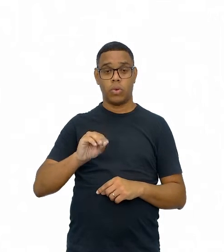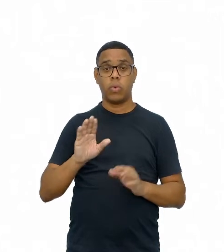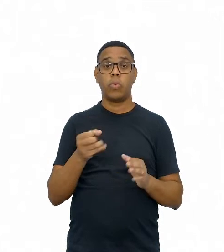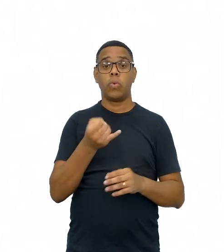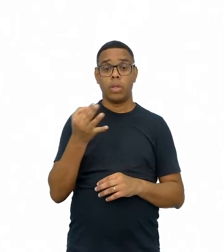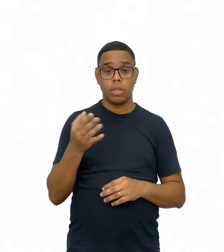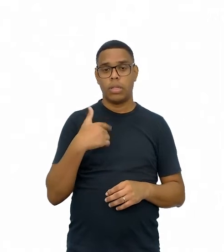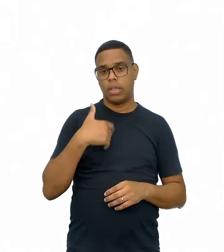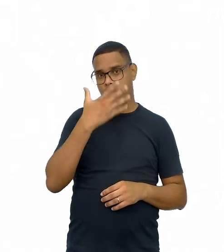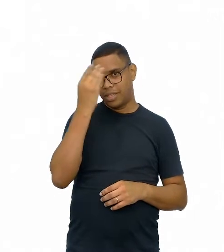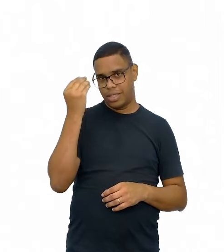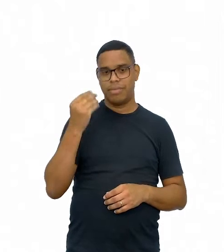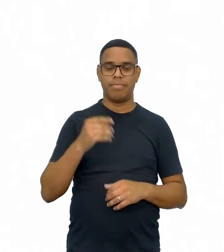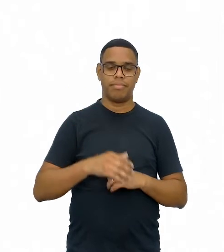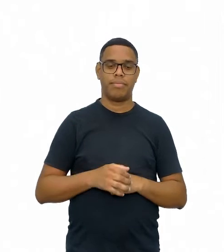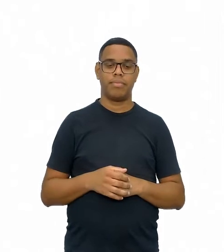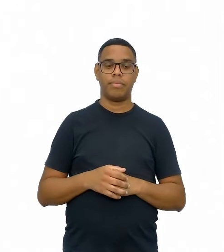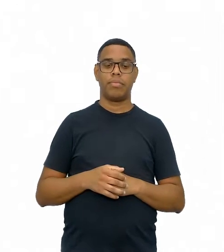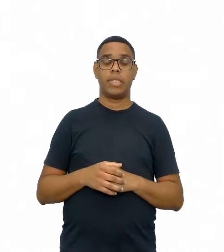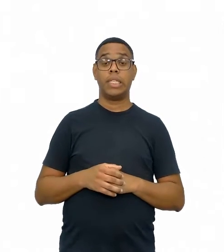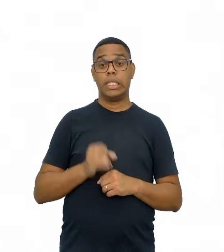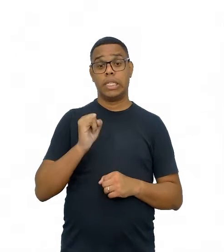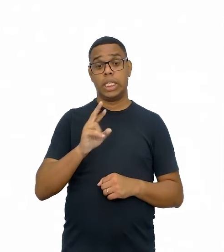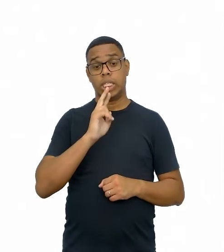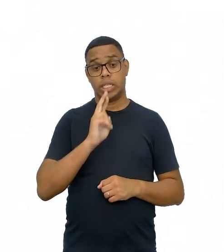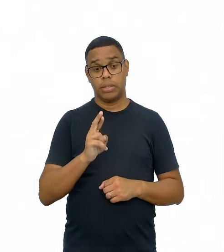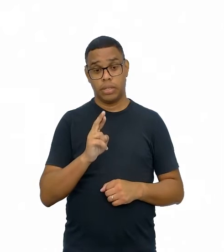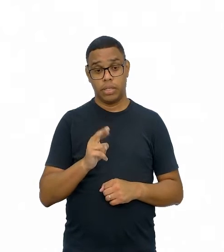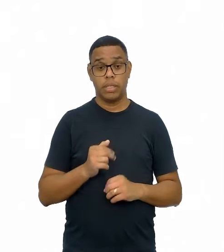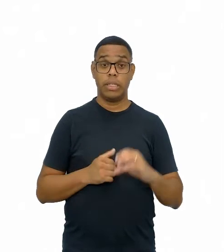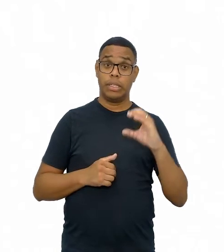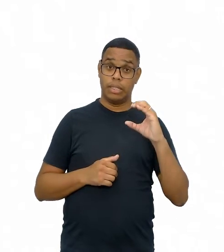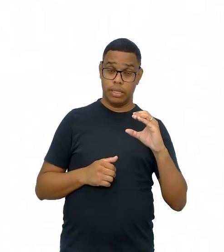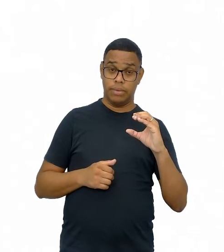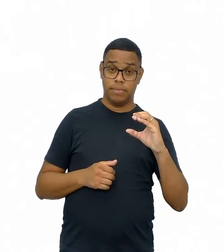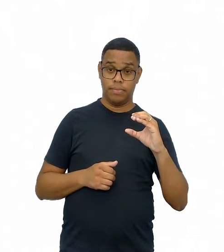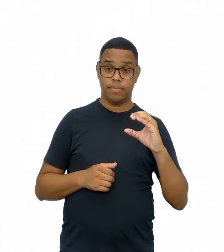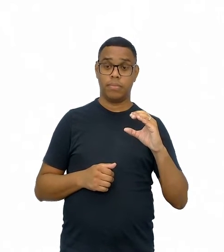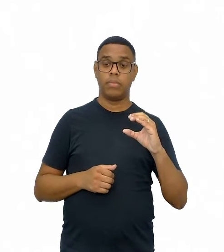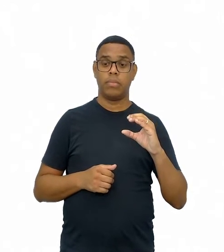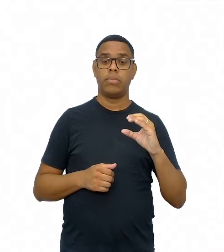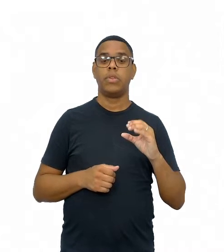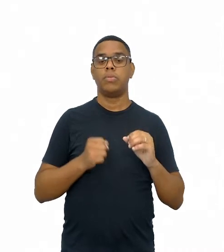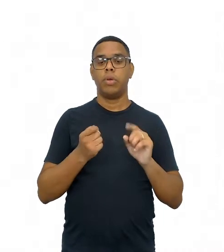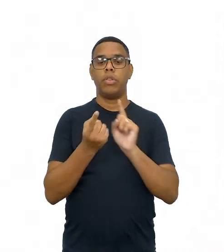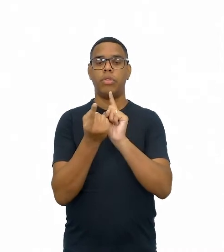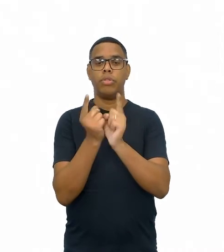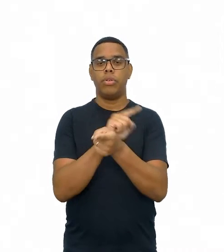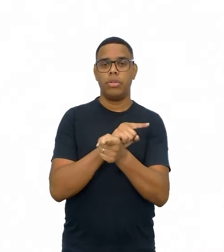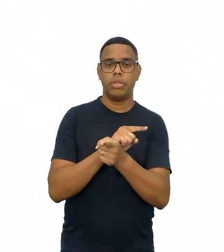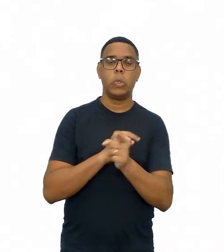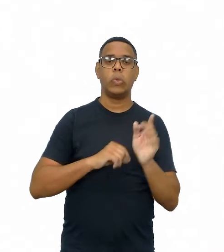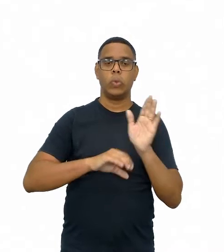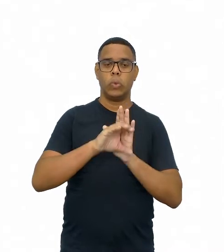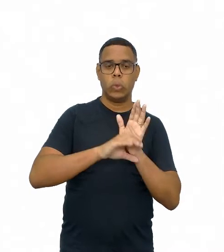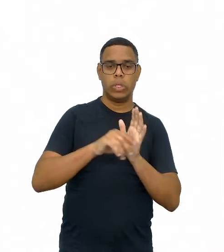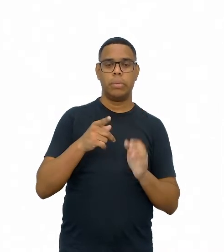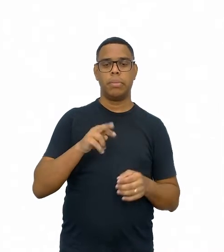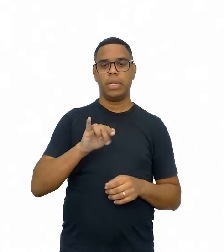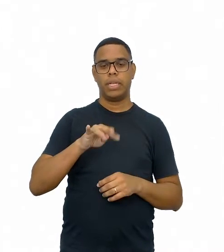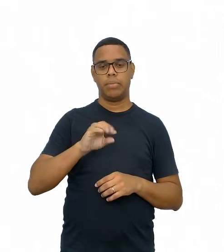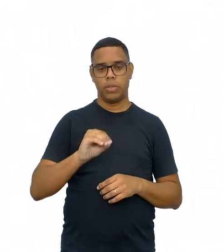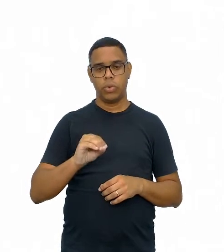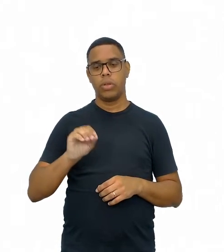então, do restante. Se a criança respondeu a letra C, ela pode ter trocado o conceito de perímetro